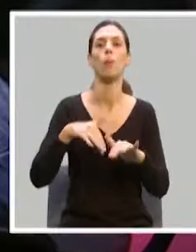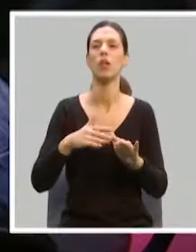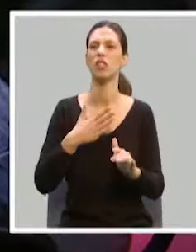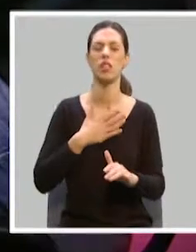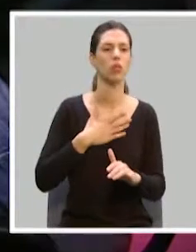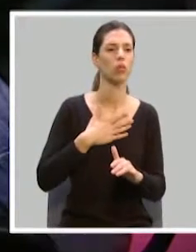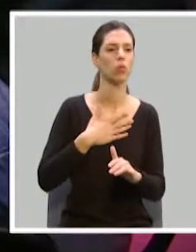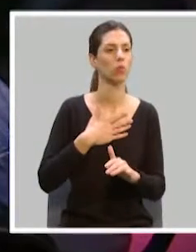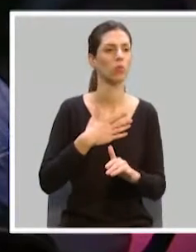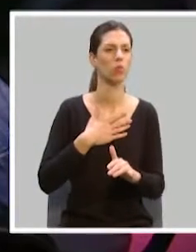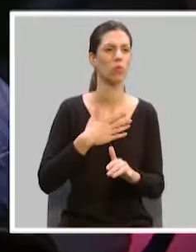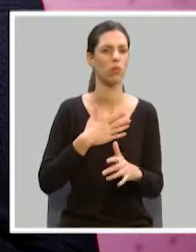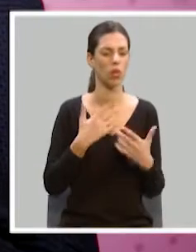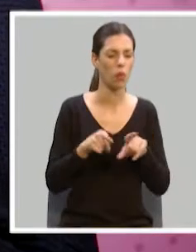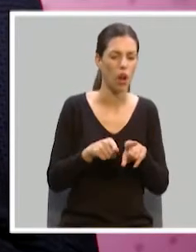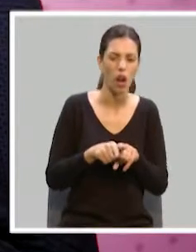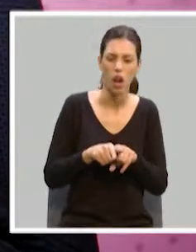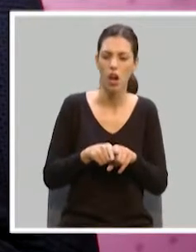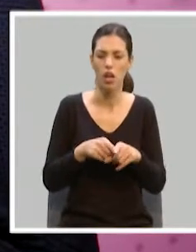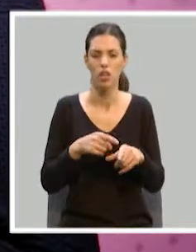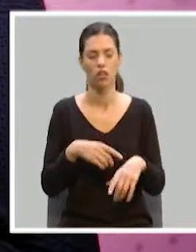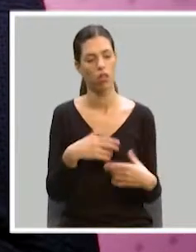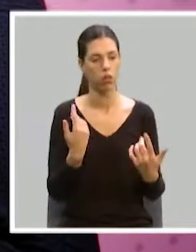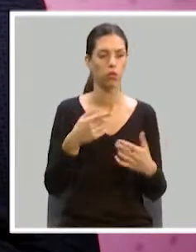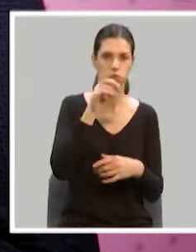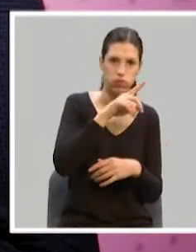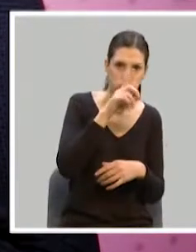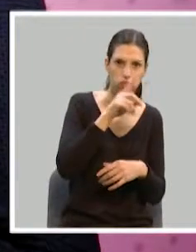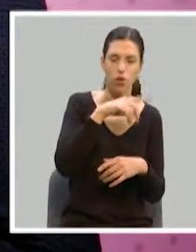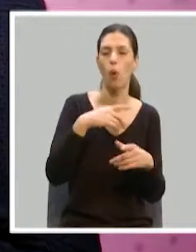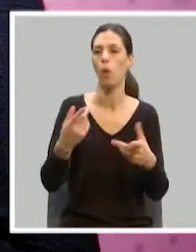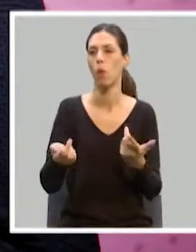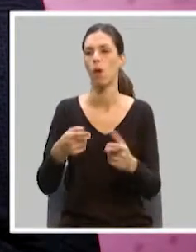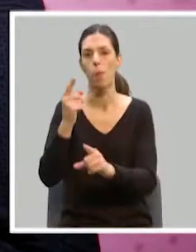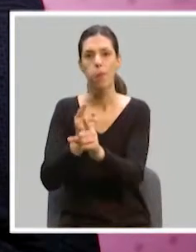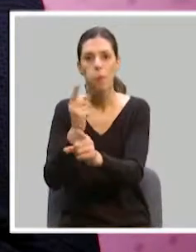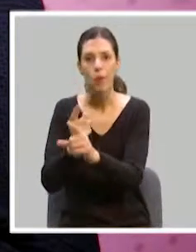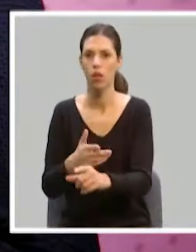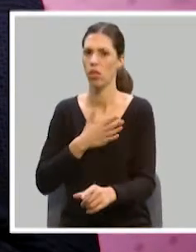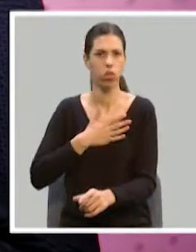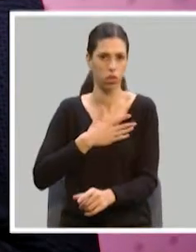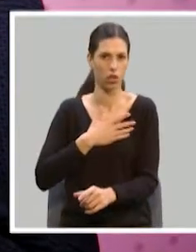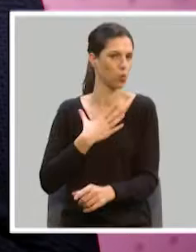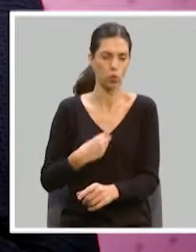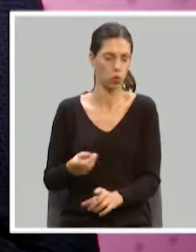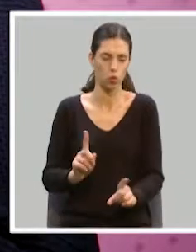ti e nem de rotinas muito prolongadas e